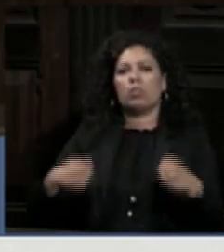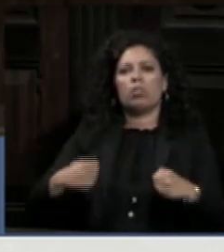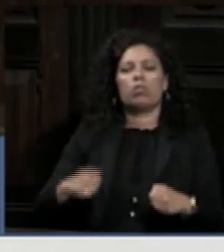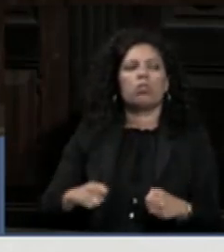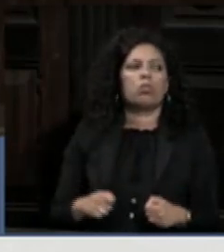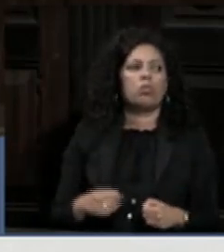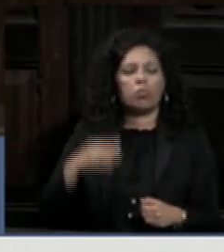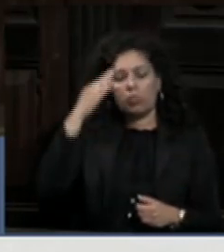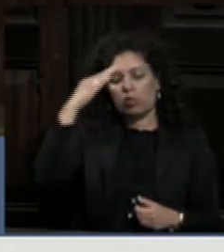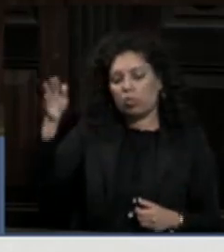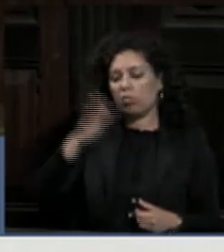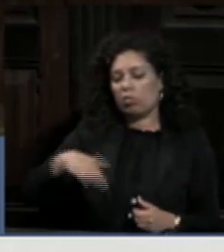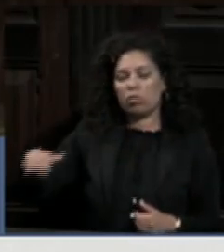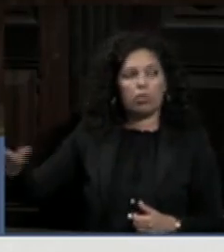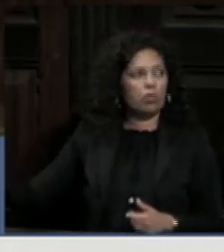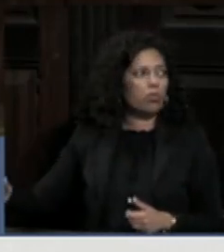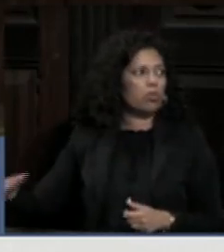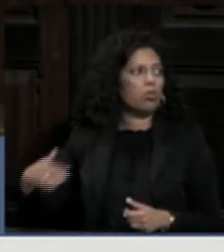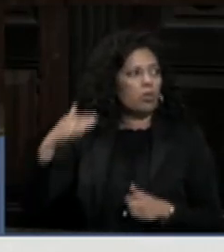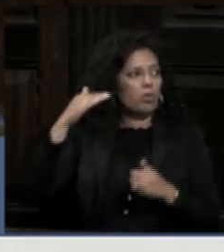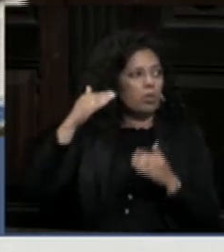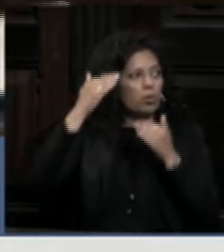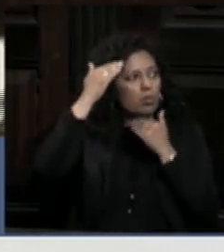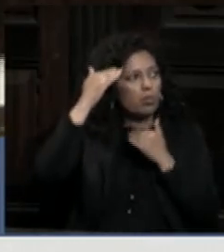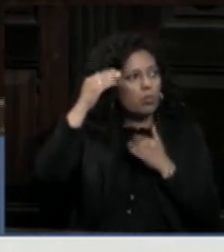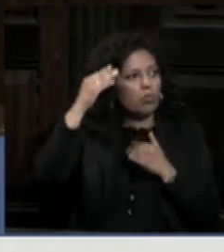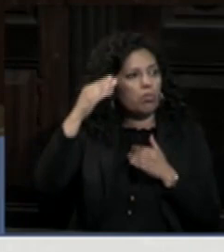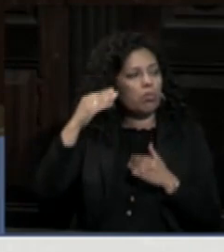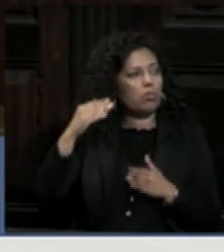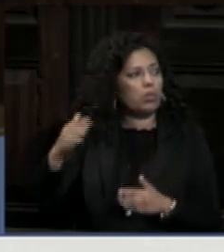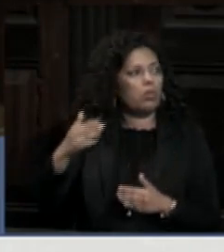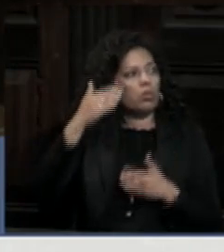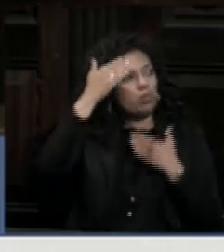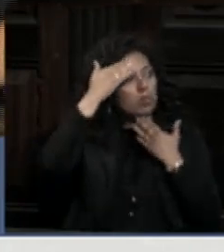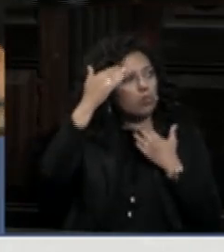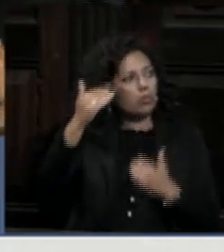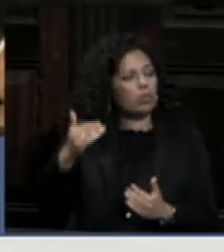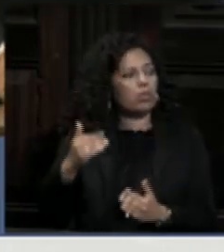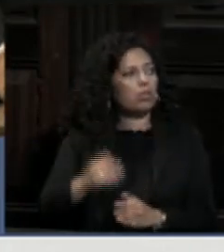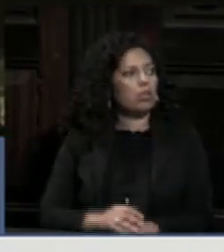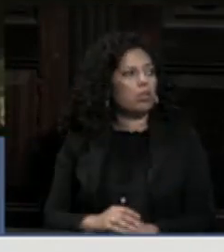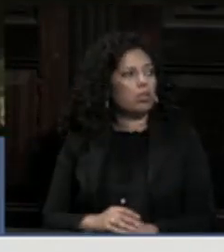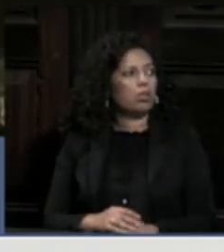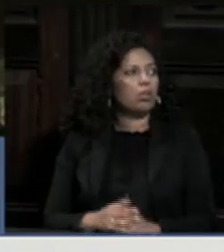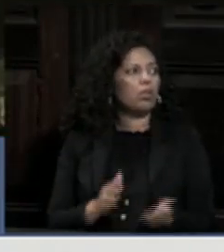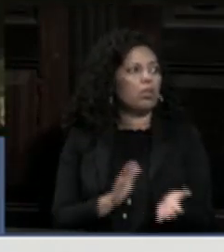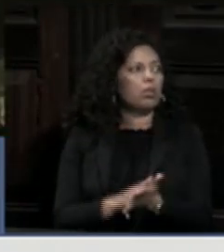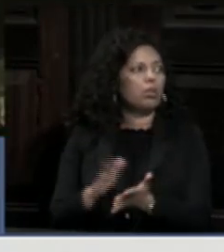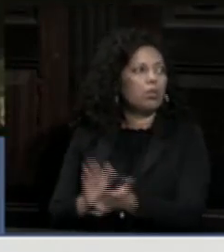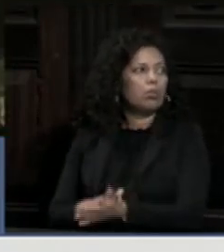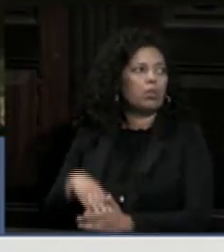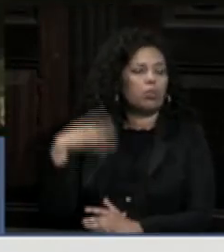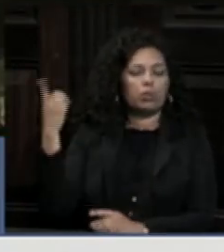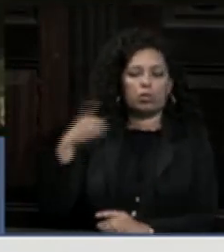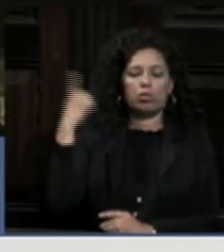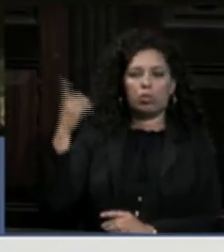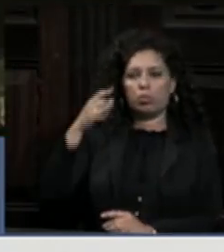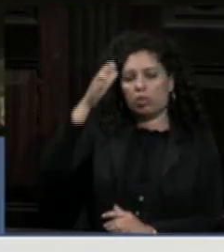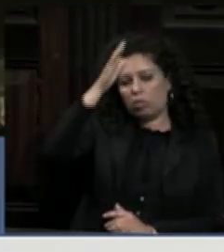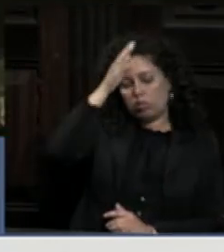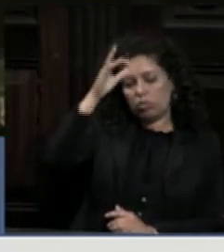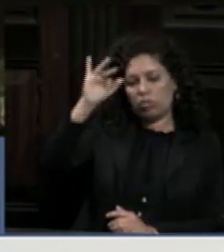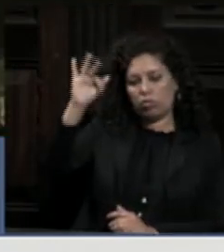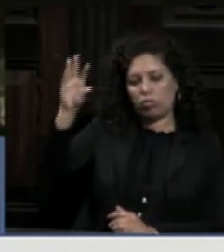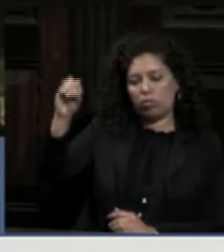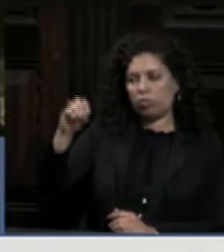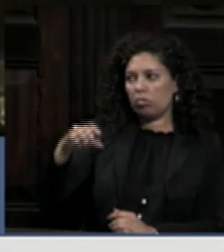as crianças principalmente as crianças muito obrigado e parabéns deputado tio carlos eu pediria que vossa excelência